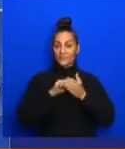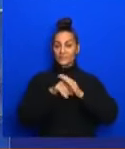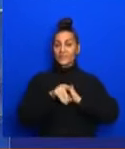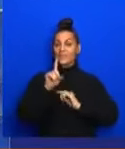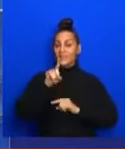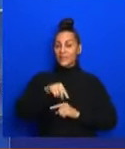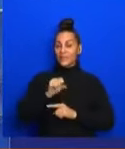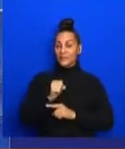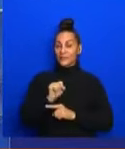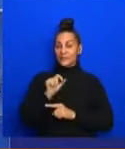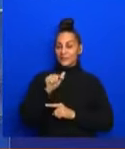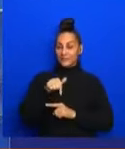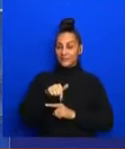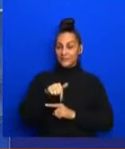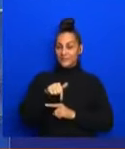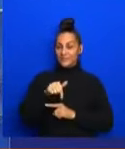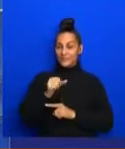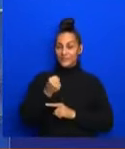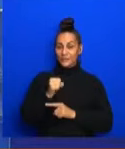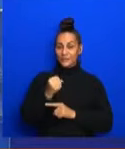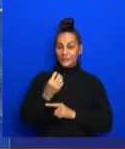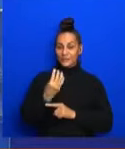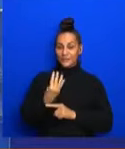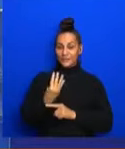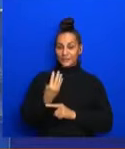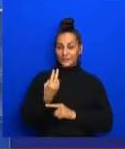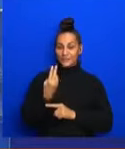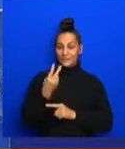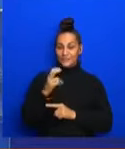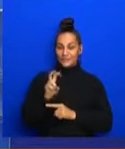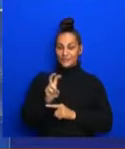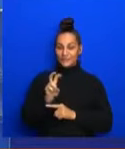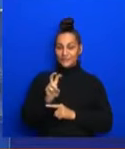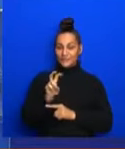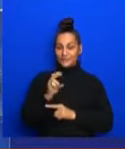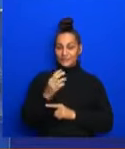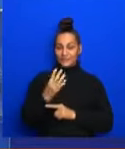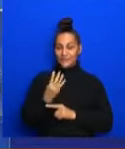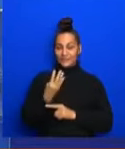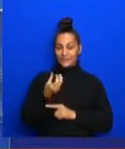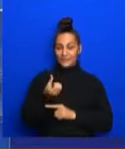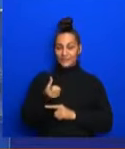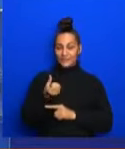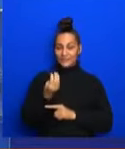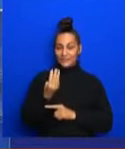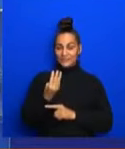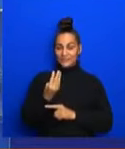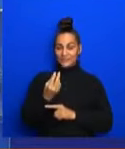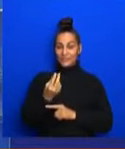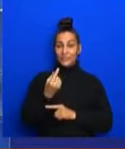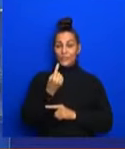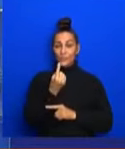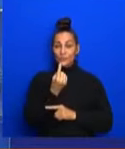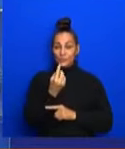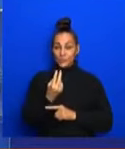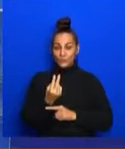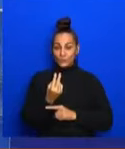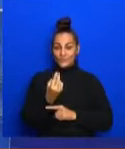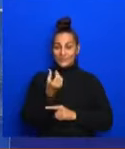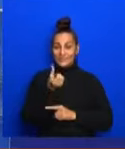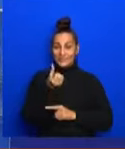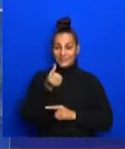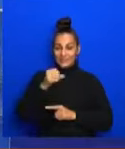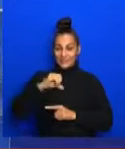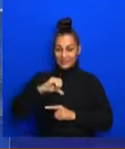foram 87, 84, 25, 54, 63,